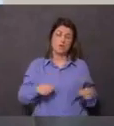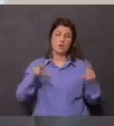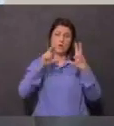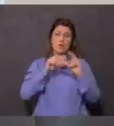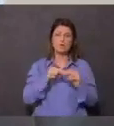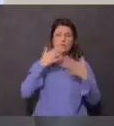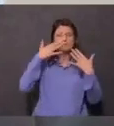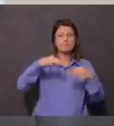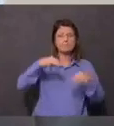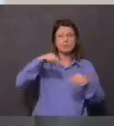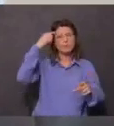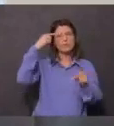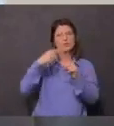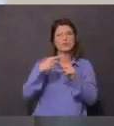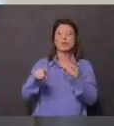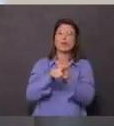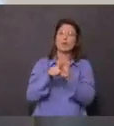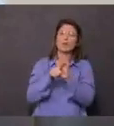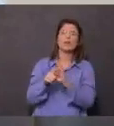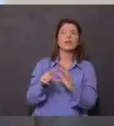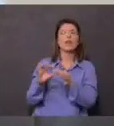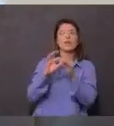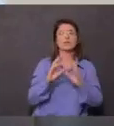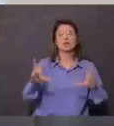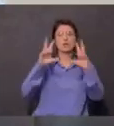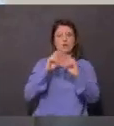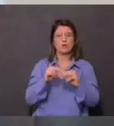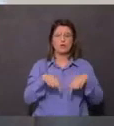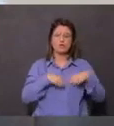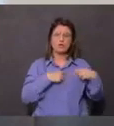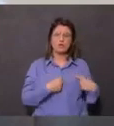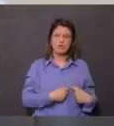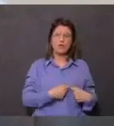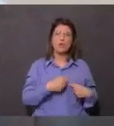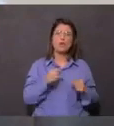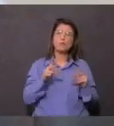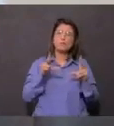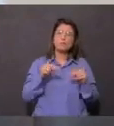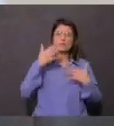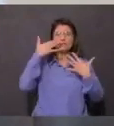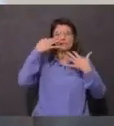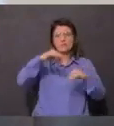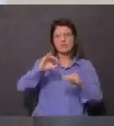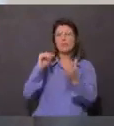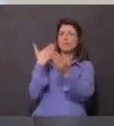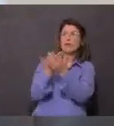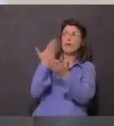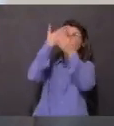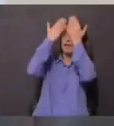imprimir nele a lei da nova aliança. Um coração simples e puro que a tornou digna de